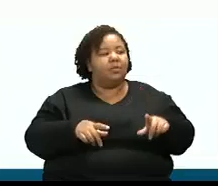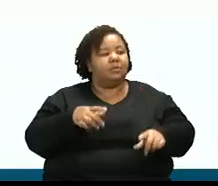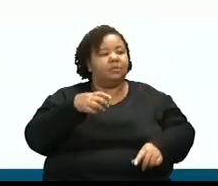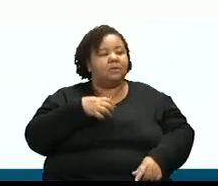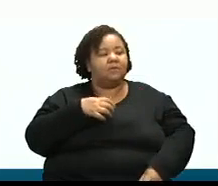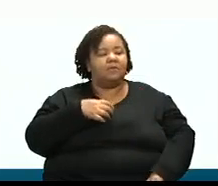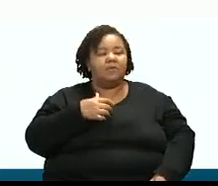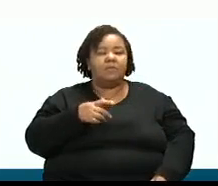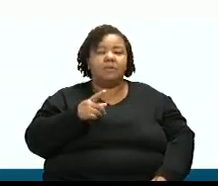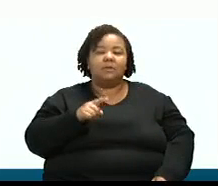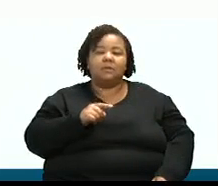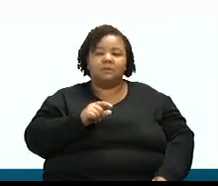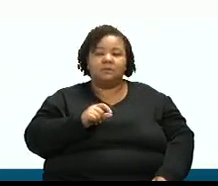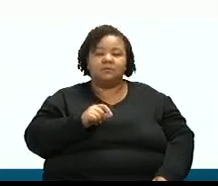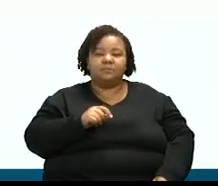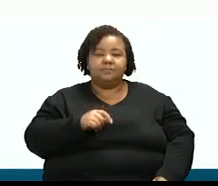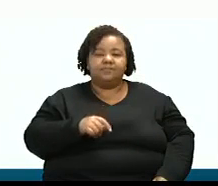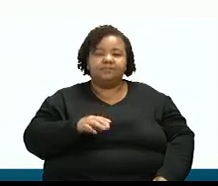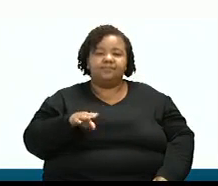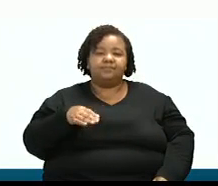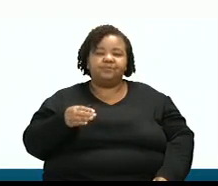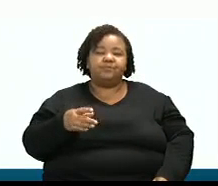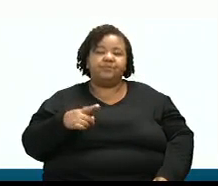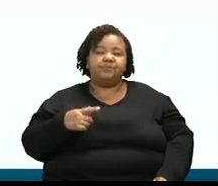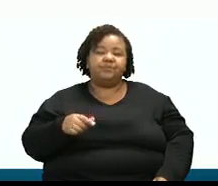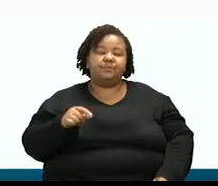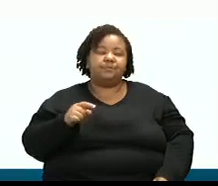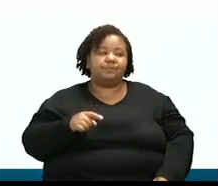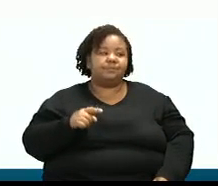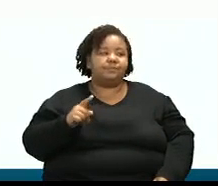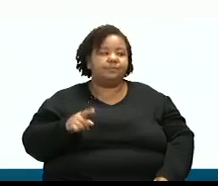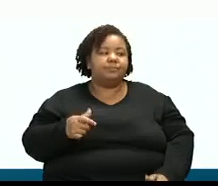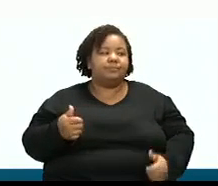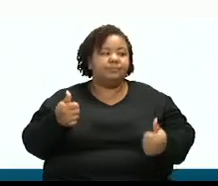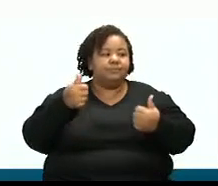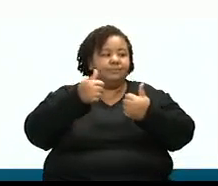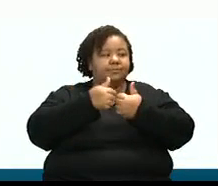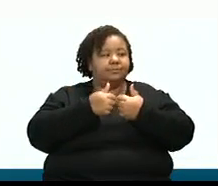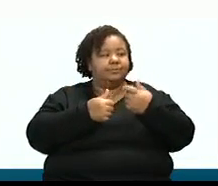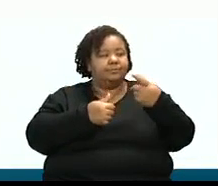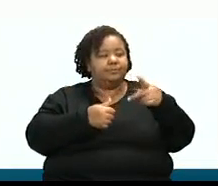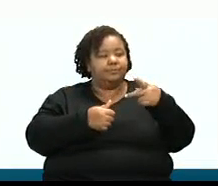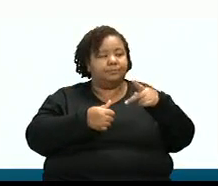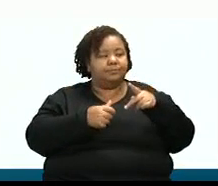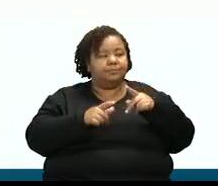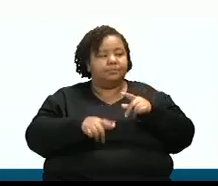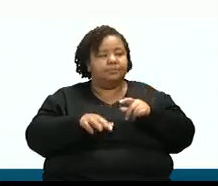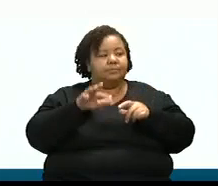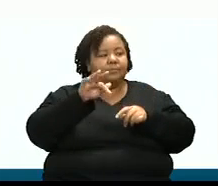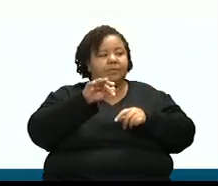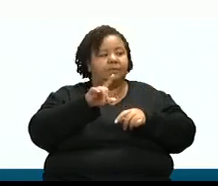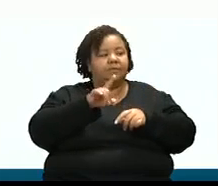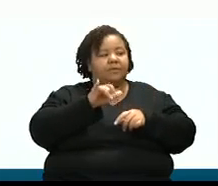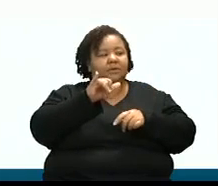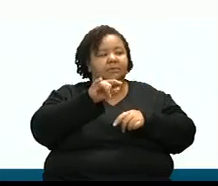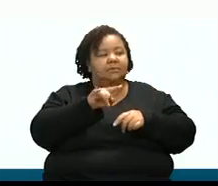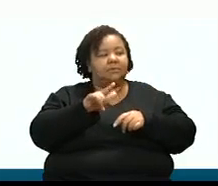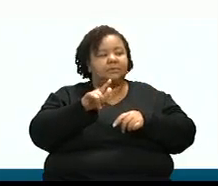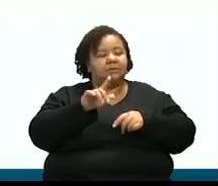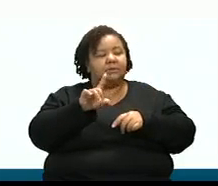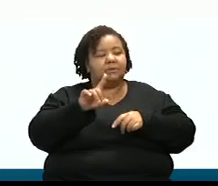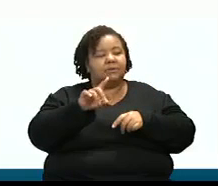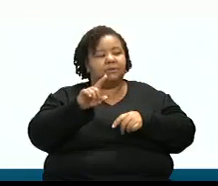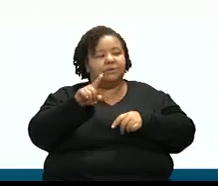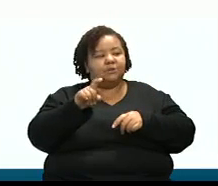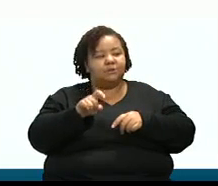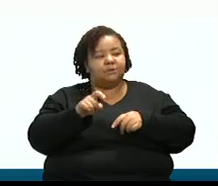do teorema de Green? Quando nós temos uma expressão dessa forma, f de y menos g de x.